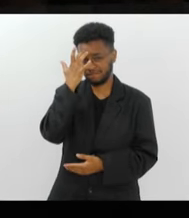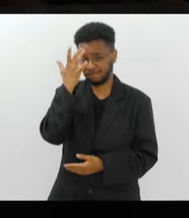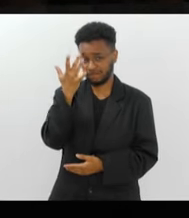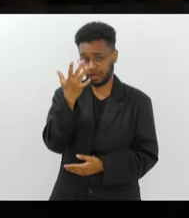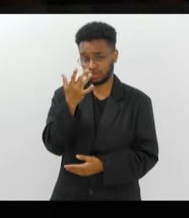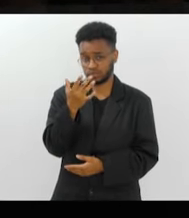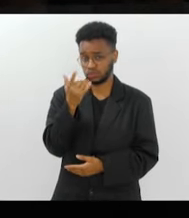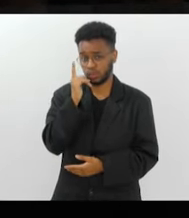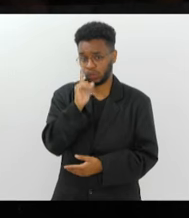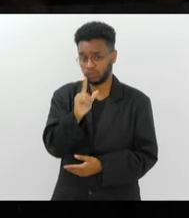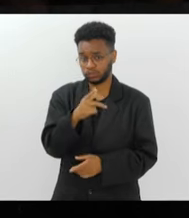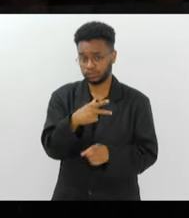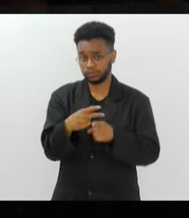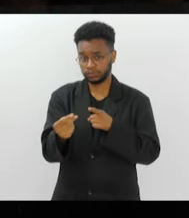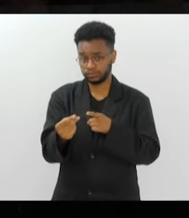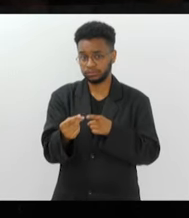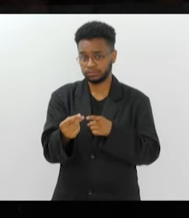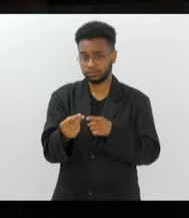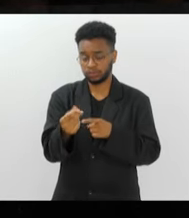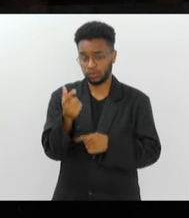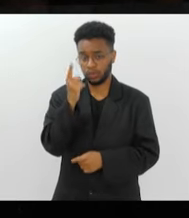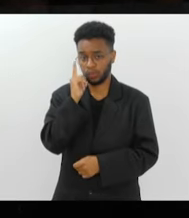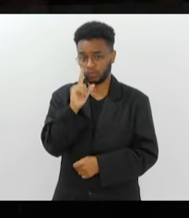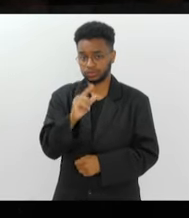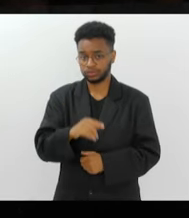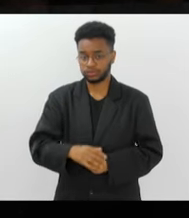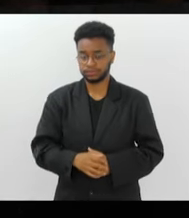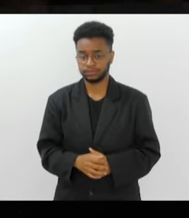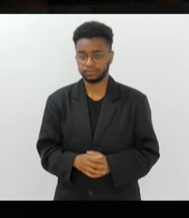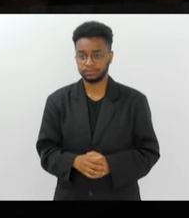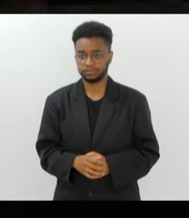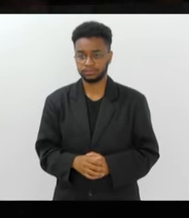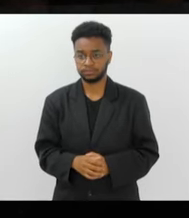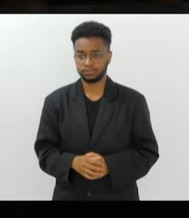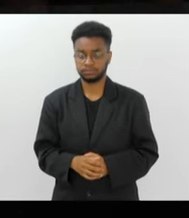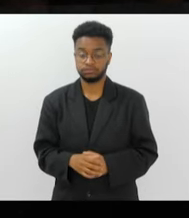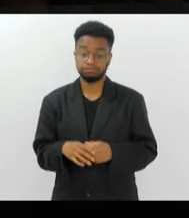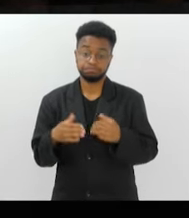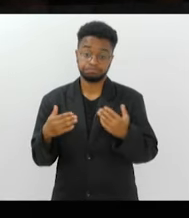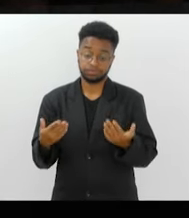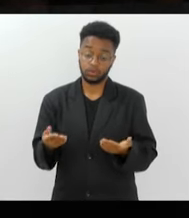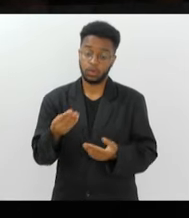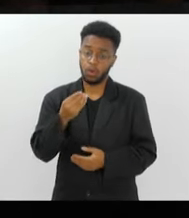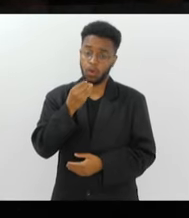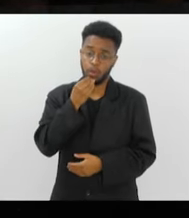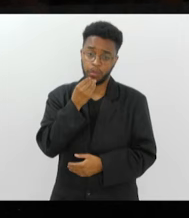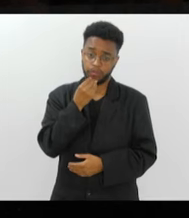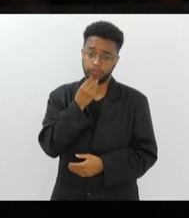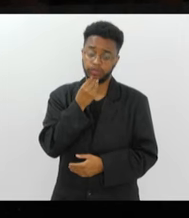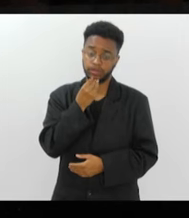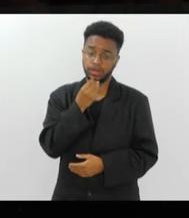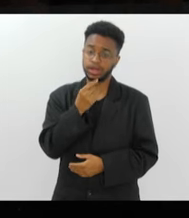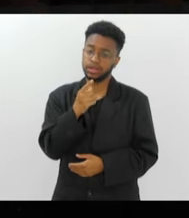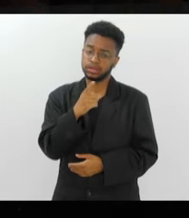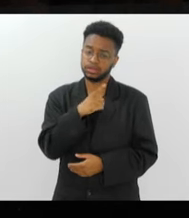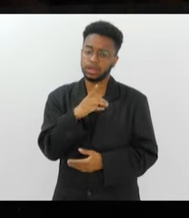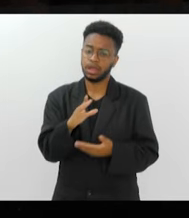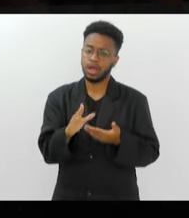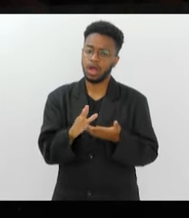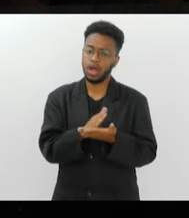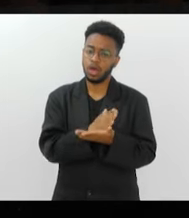facilidade. Com alguma facilidade. É claro que ainda tem alguns